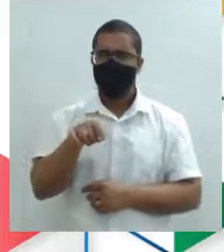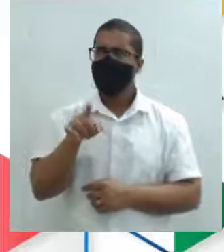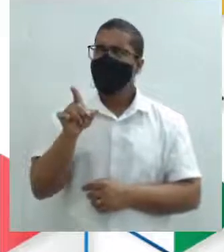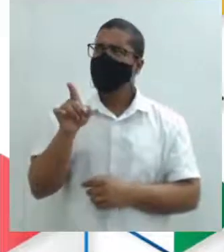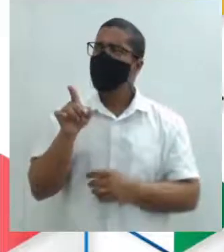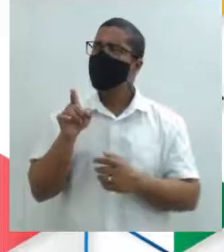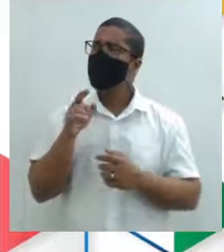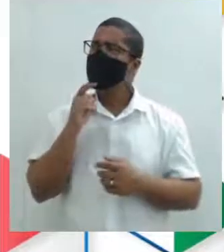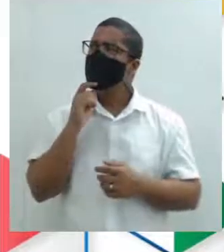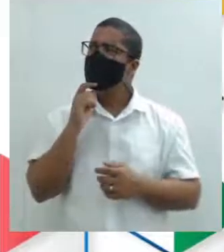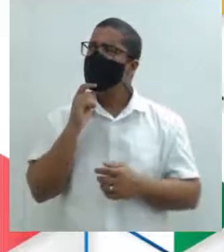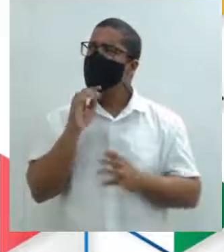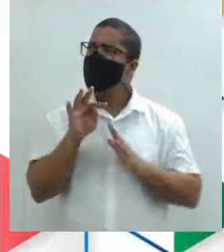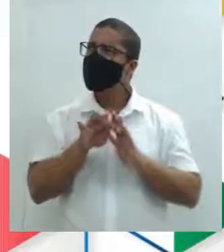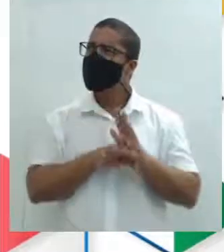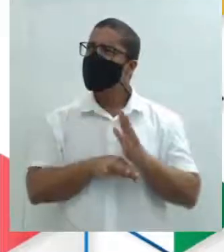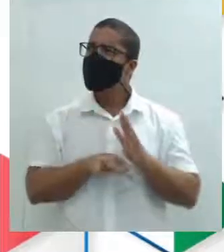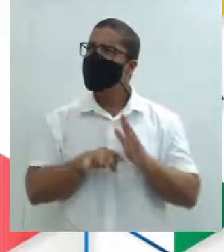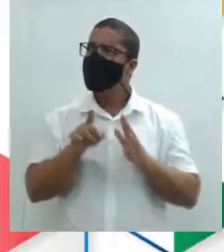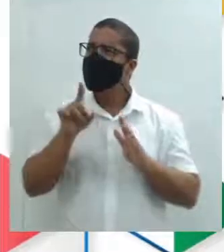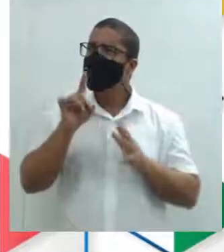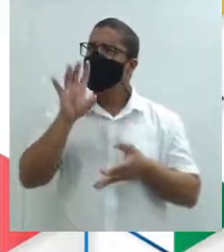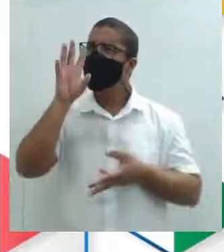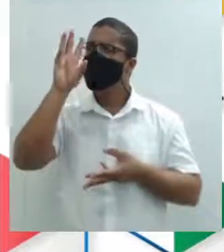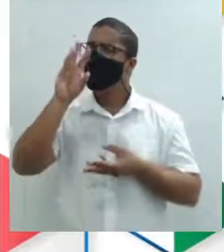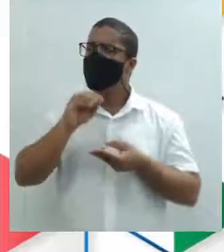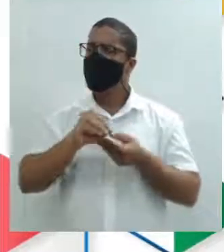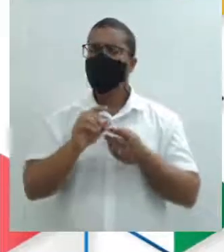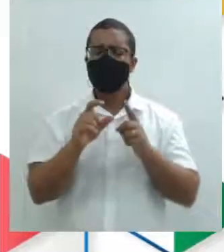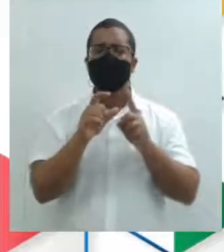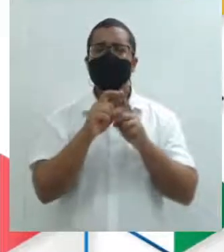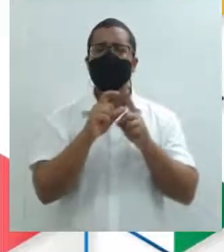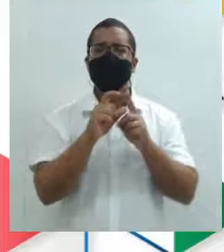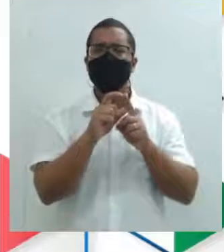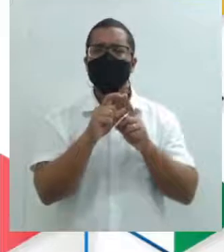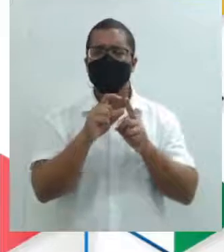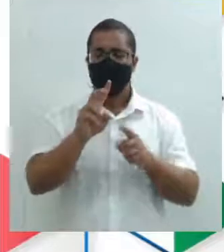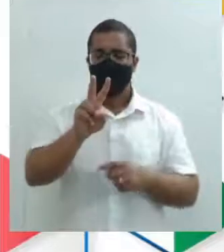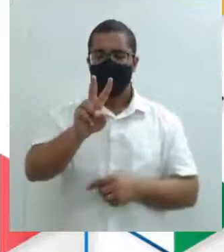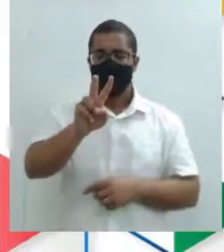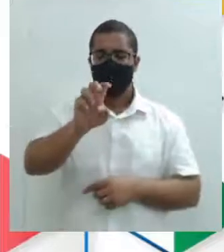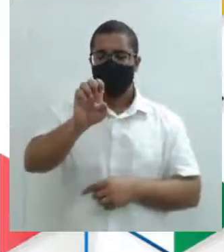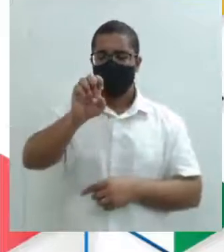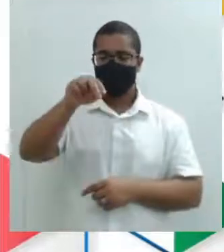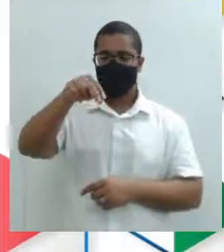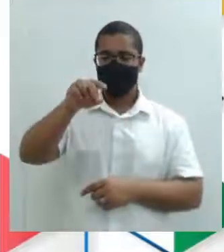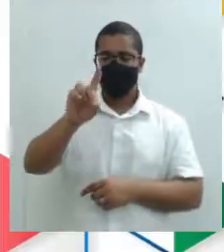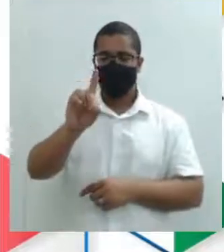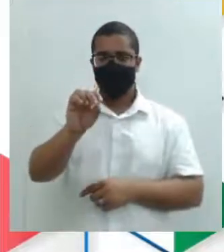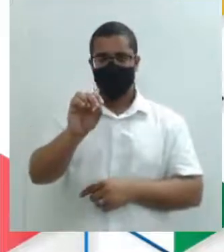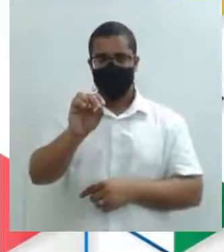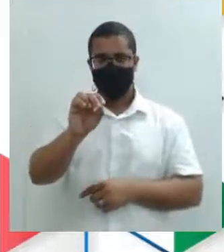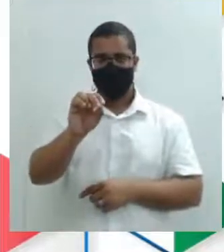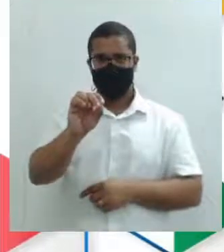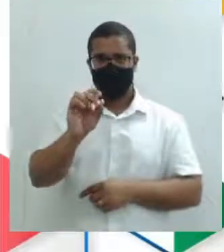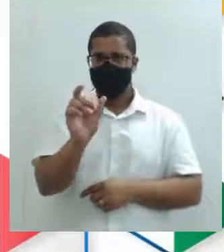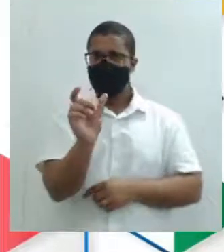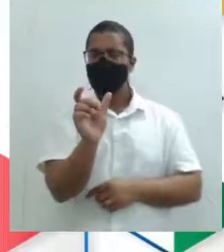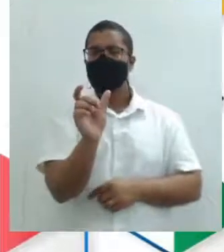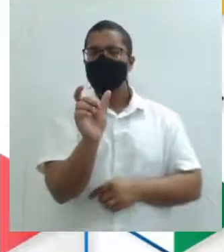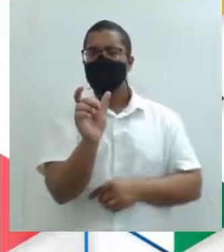texto? Provavelmente você deve ter visto o uso da palavra vendo, o uso da